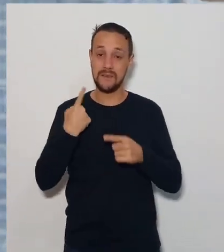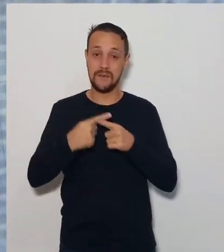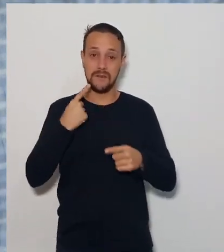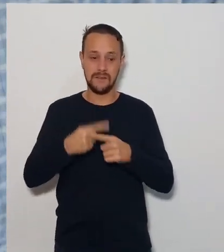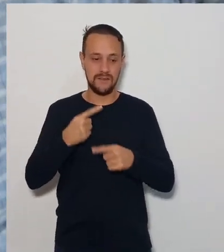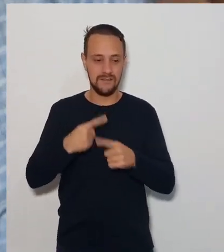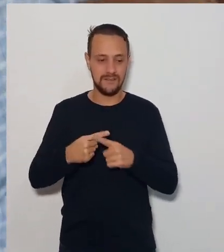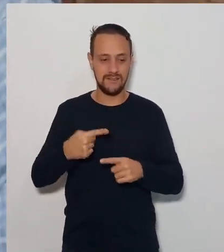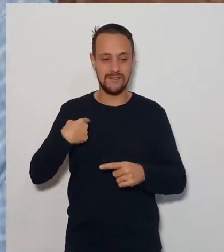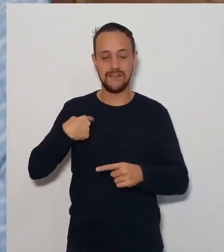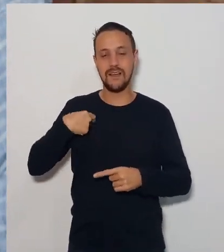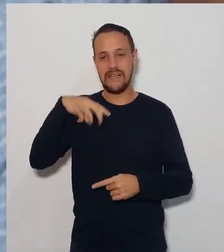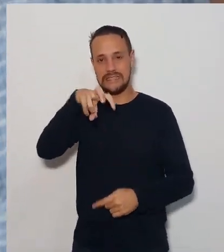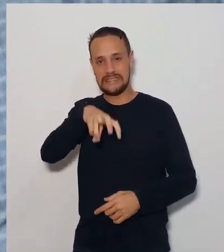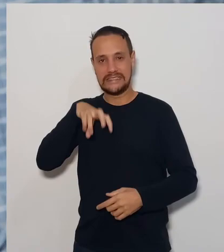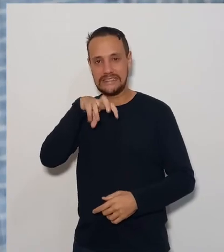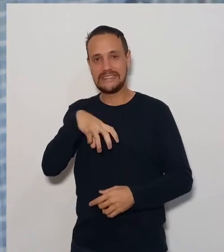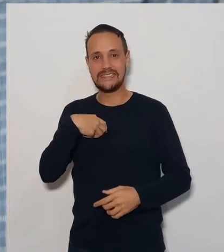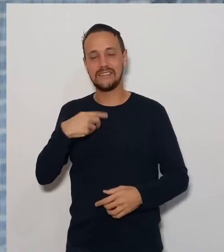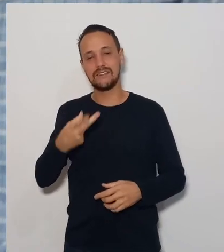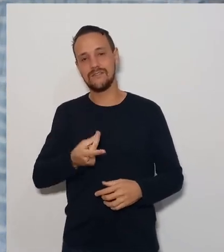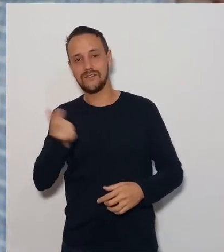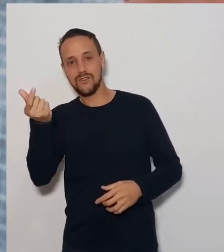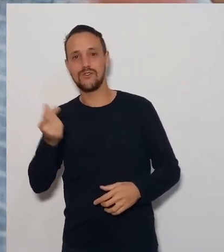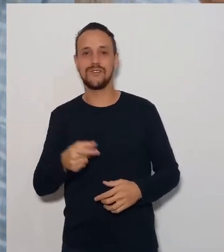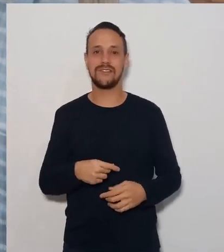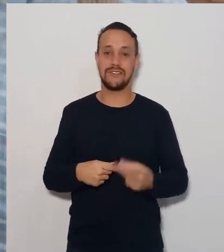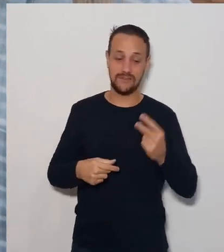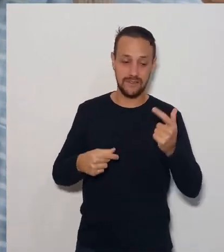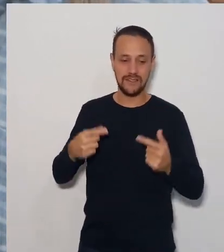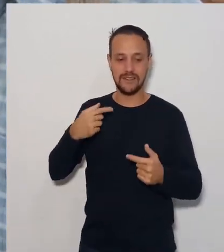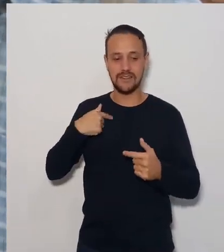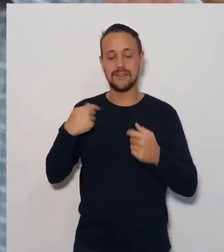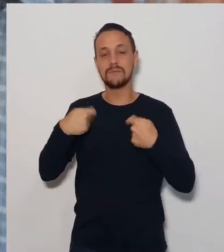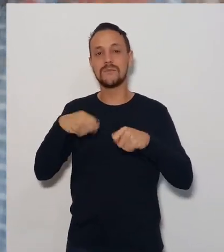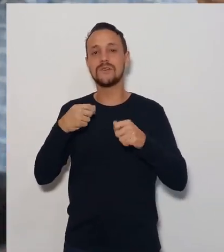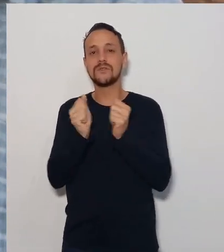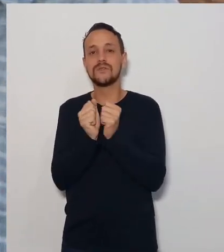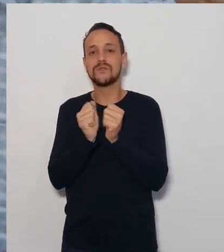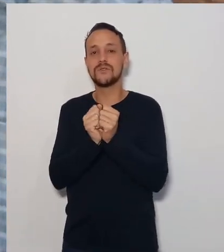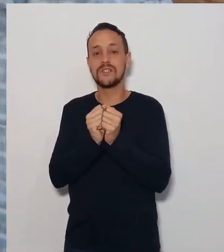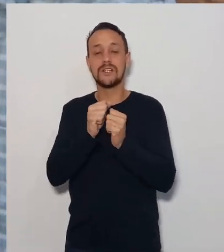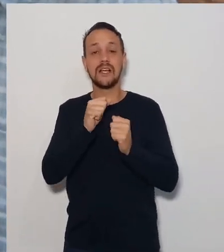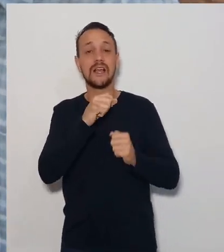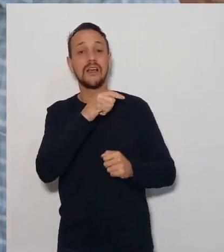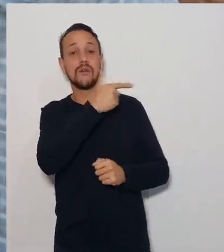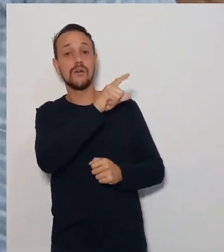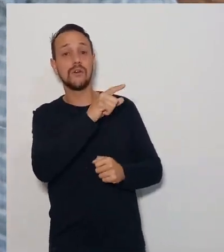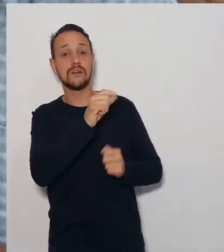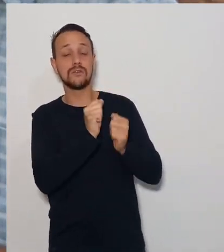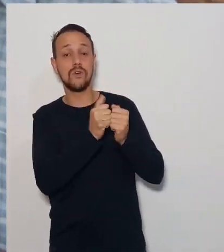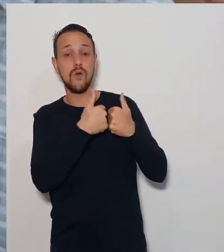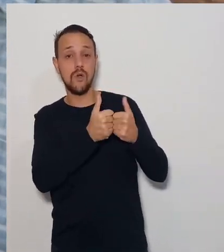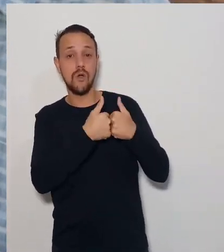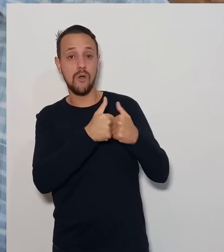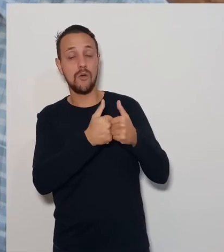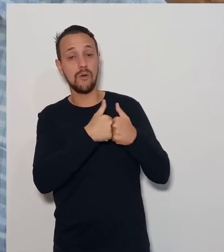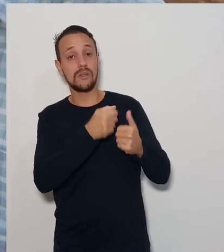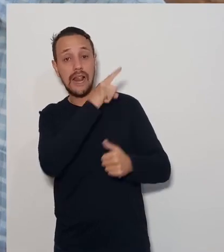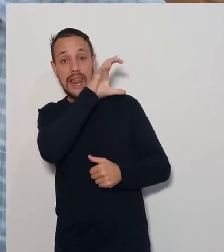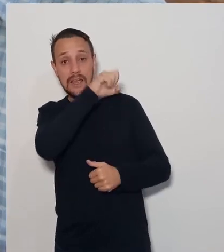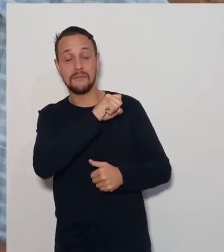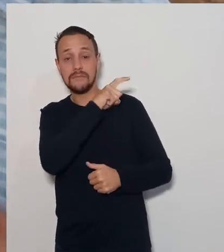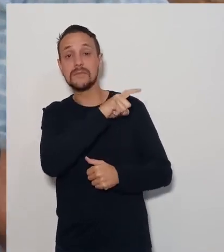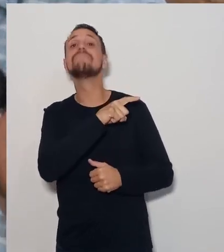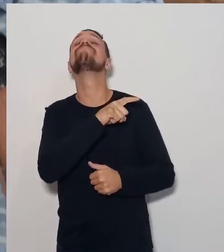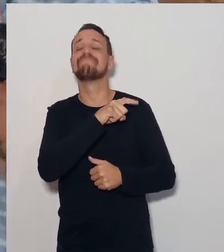Vamos que eu vou levar meu rasteiro. Né? Porque dentro do ônibus, né? Tem que ir com a banheira aqui, tchau. Com a companheira, tchau. Eu vou pegar o busão lá, tchau. Tem que pegar, não